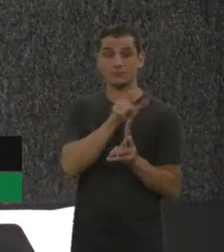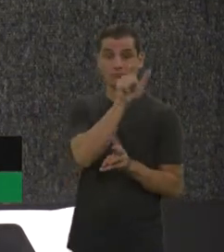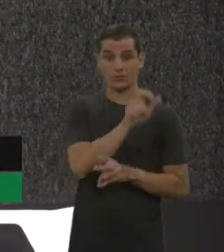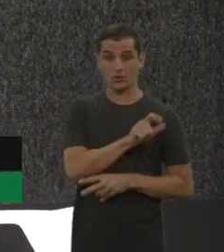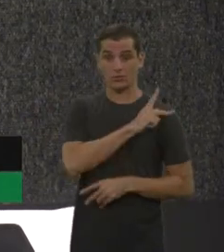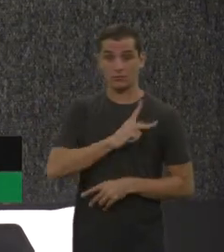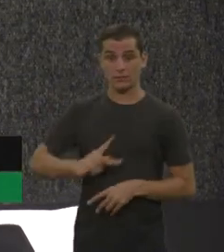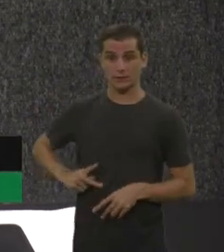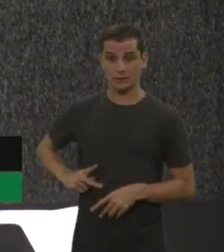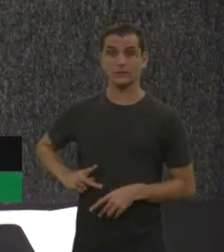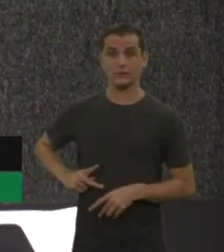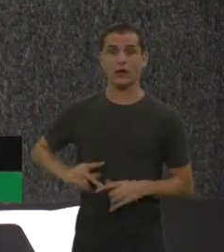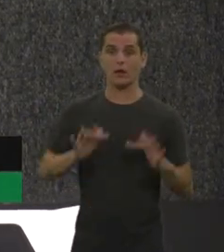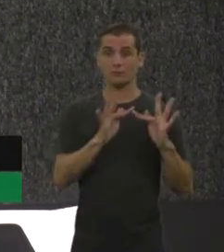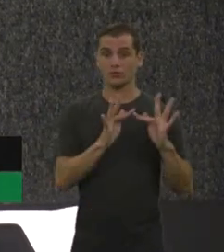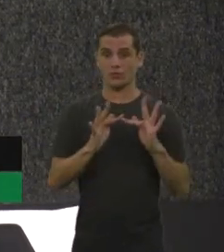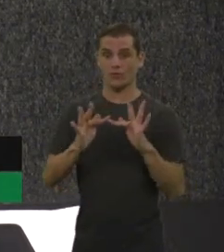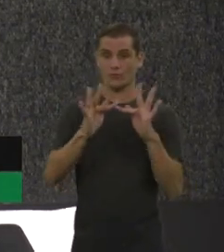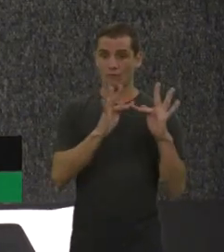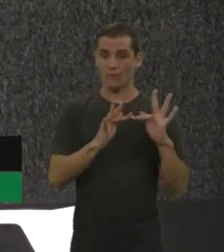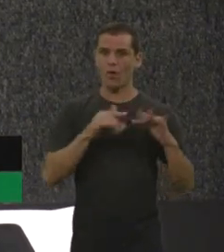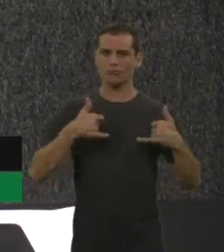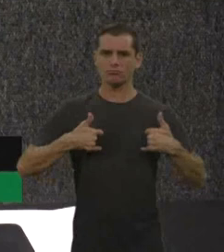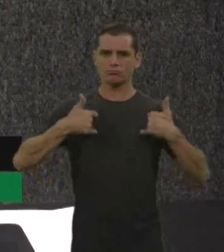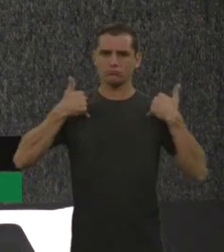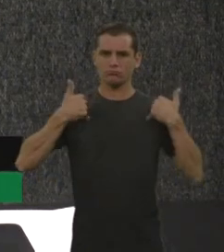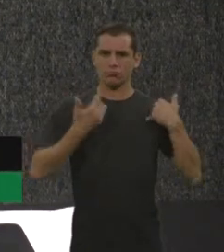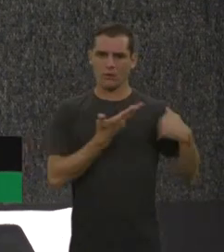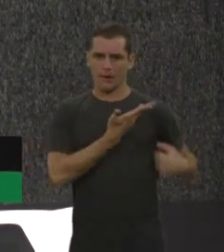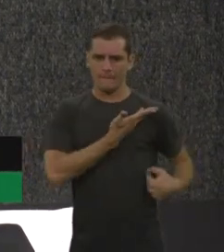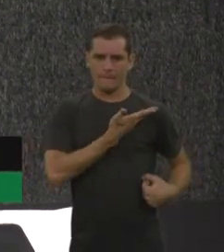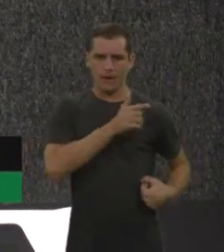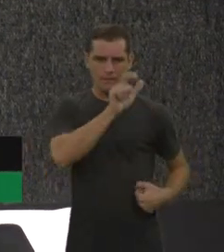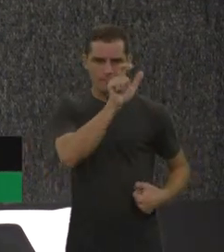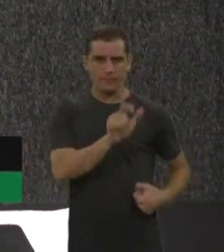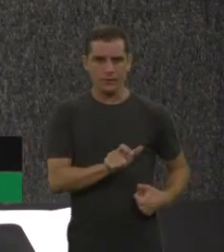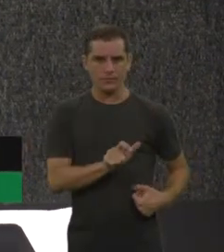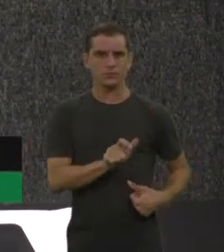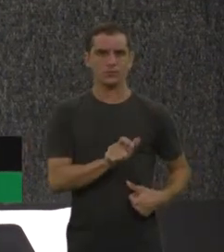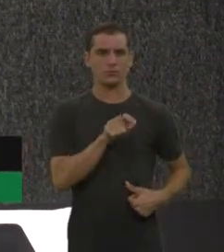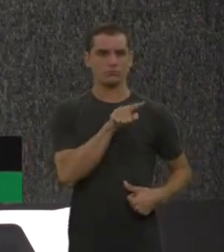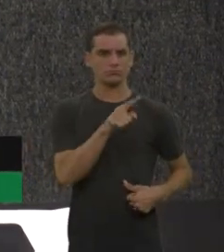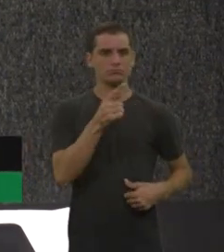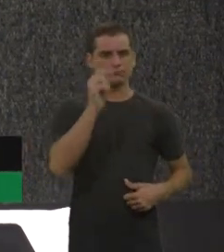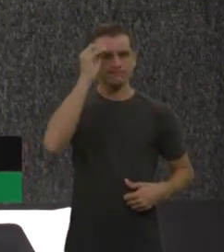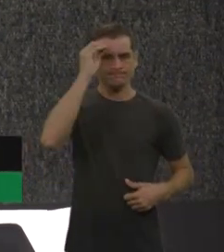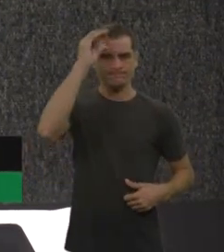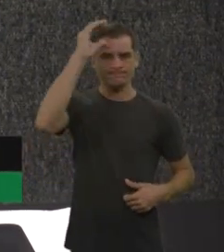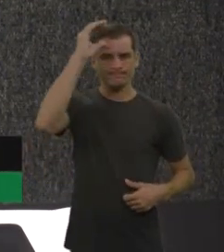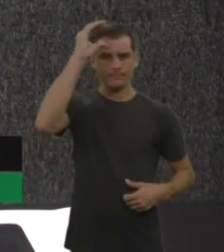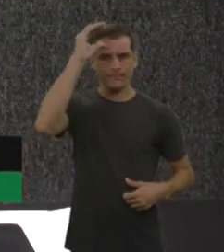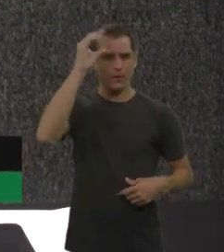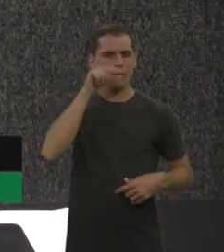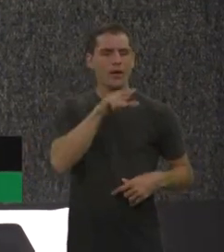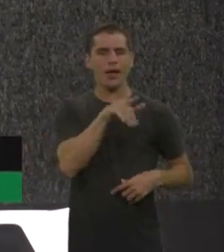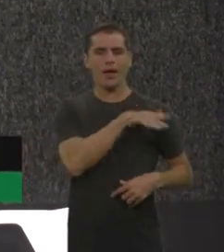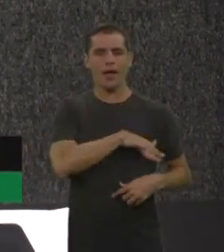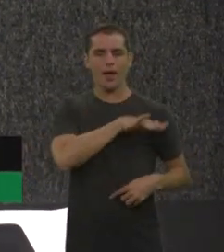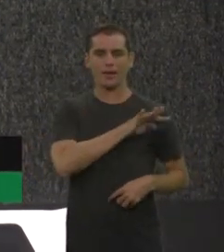muito orgulho também de ser amigo dela, tem um conhecimento vasto, por ser técnica